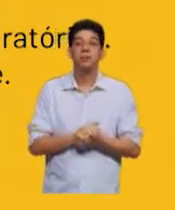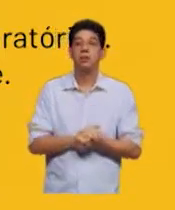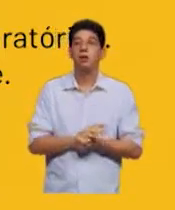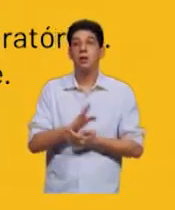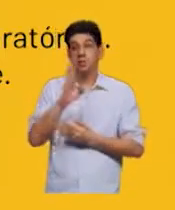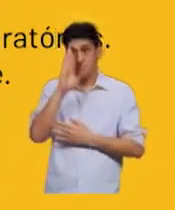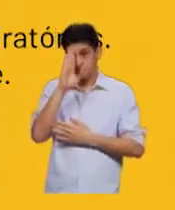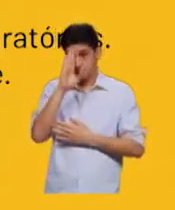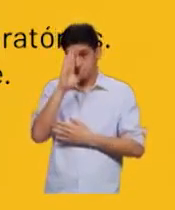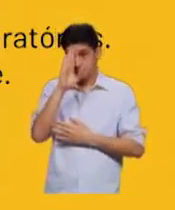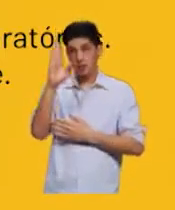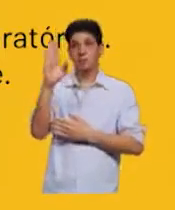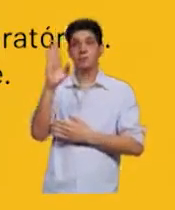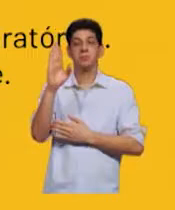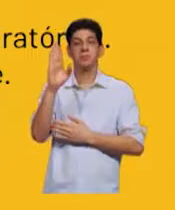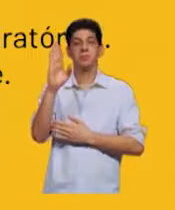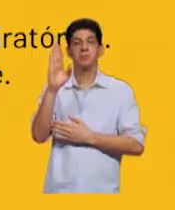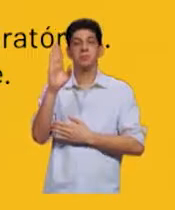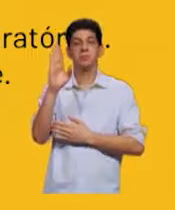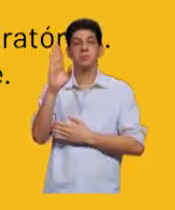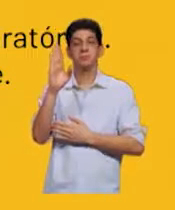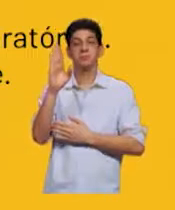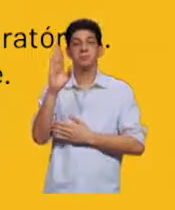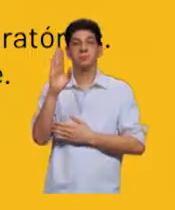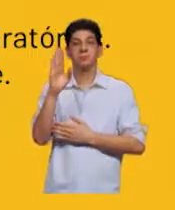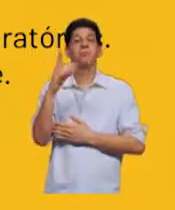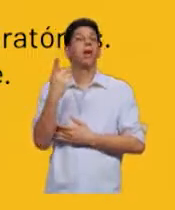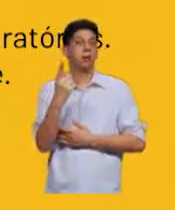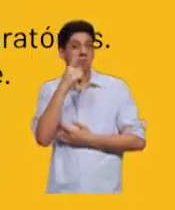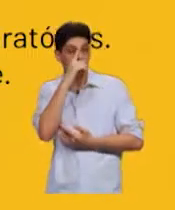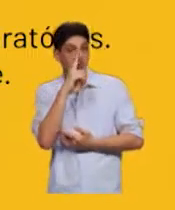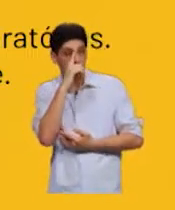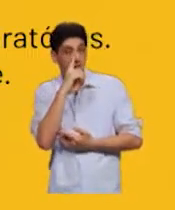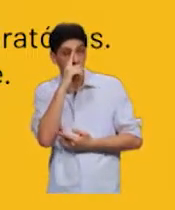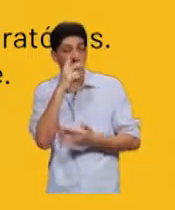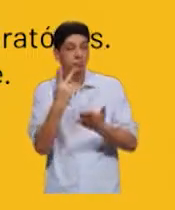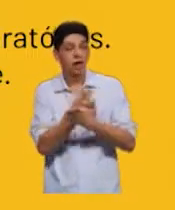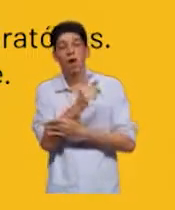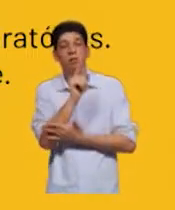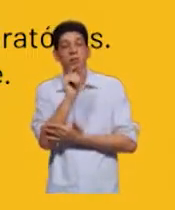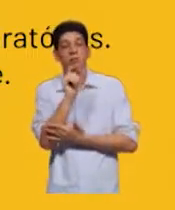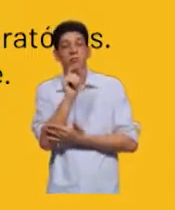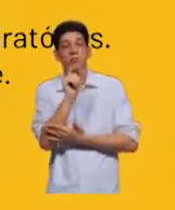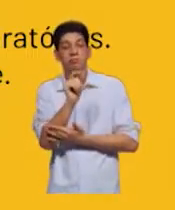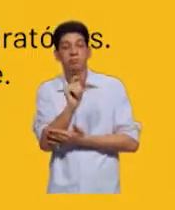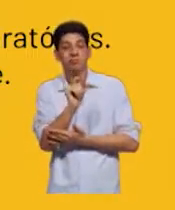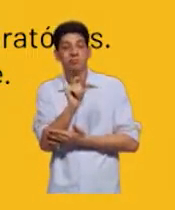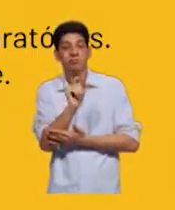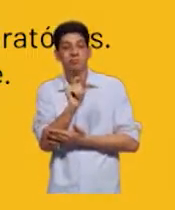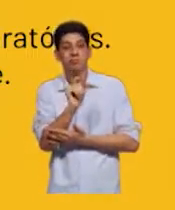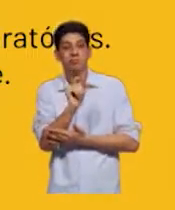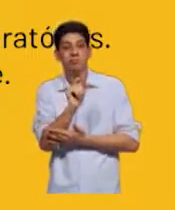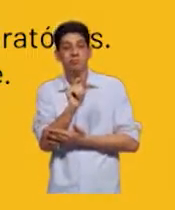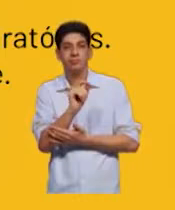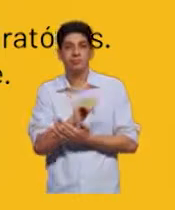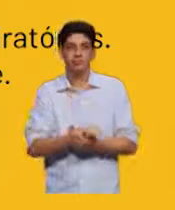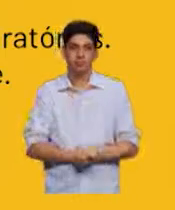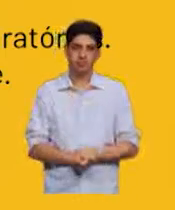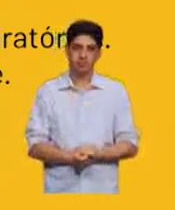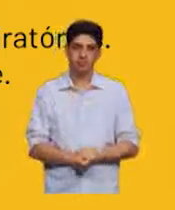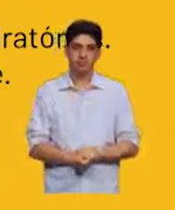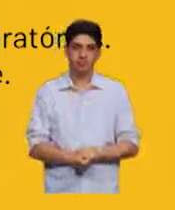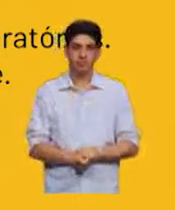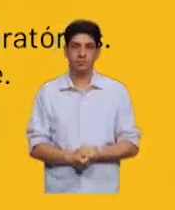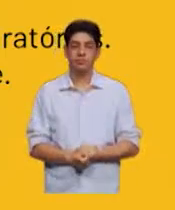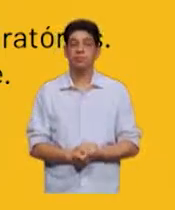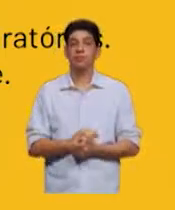principalmente, é um dos riscos que nós corremos se essa